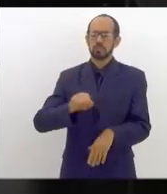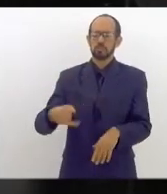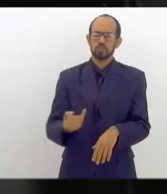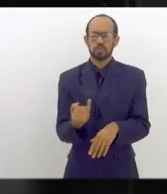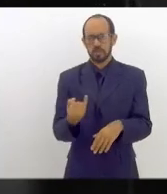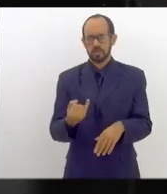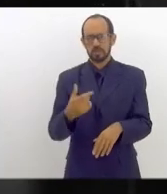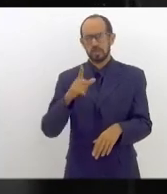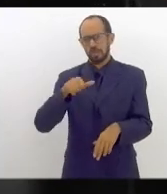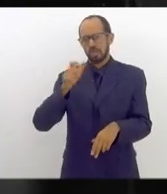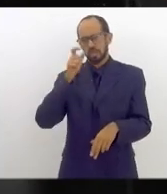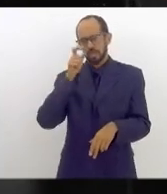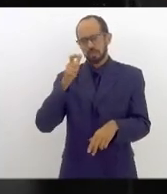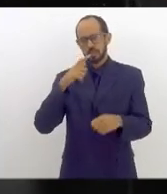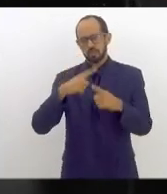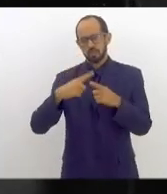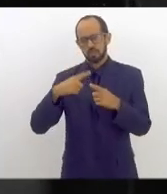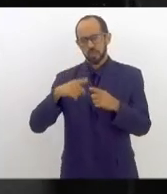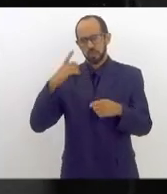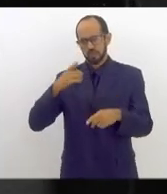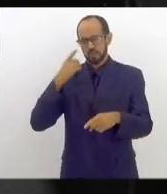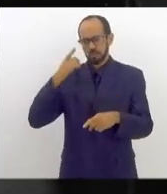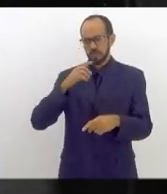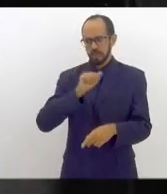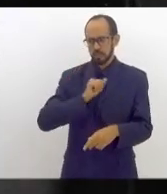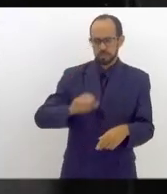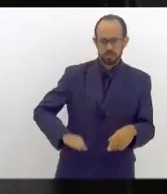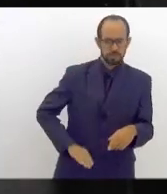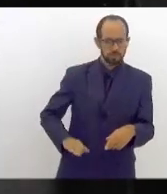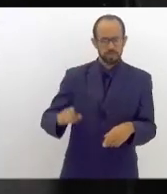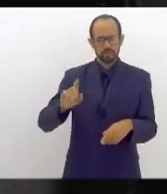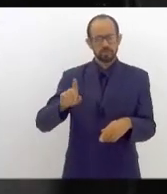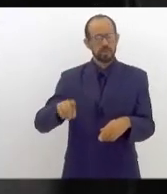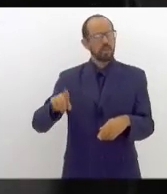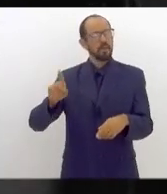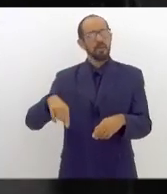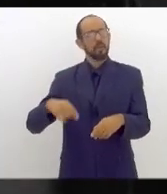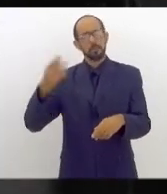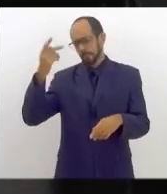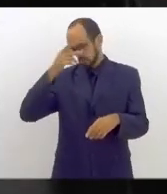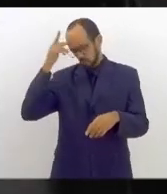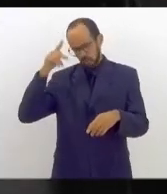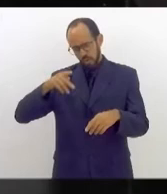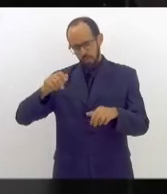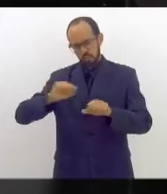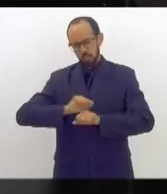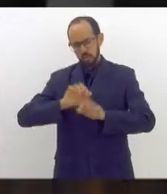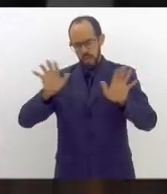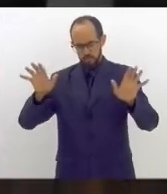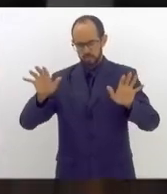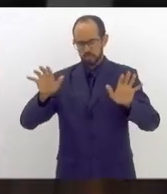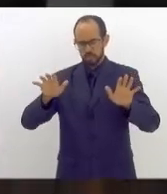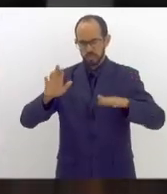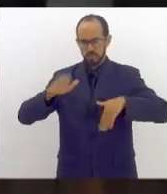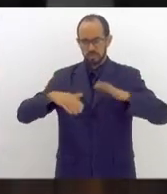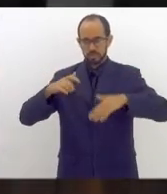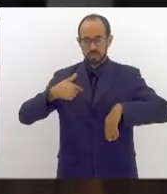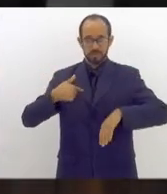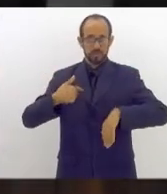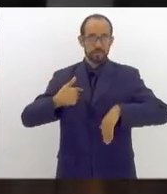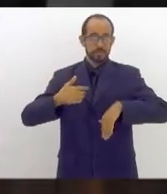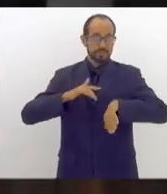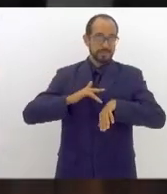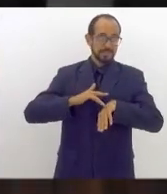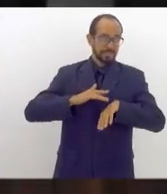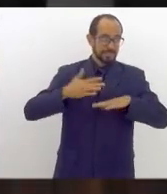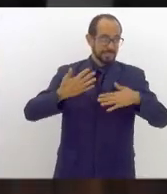que o deputado é muito espontâneo e sempre e às vezes até colocava em situações eu